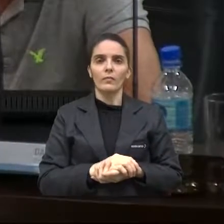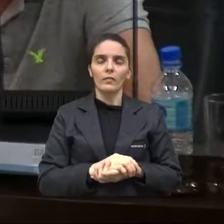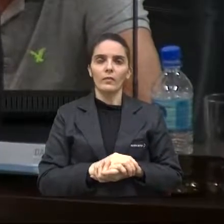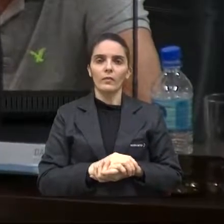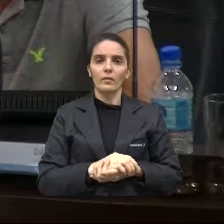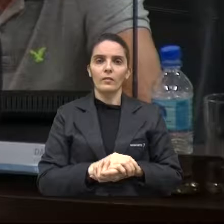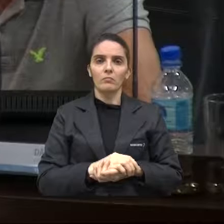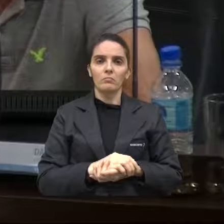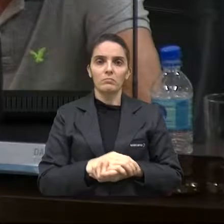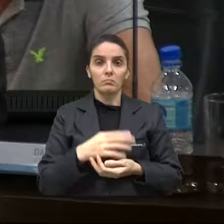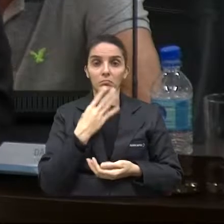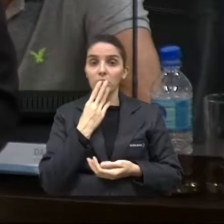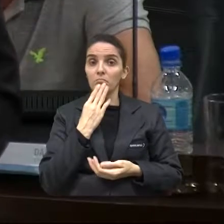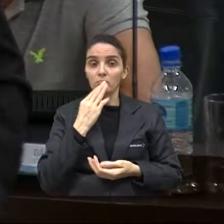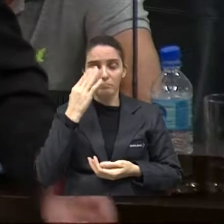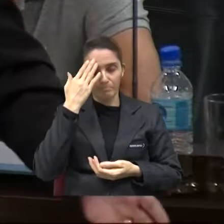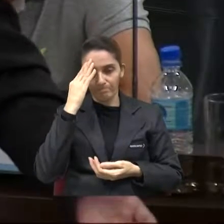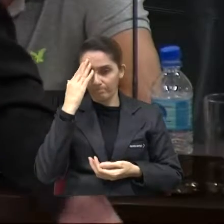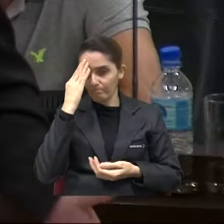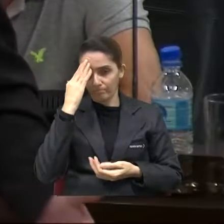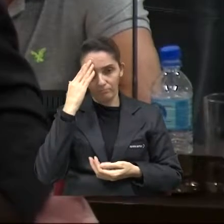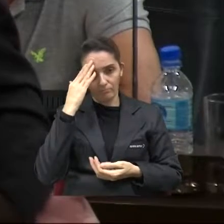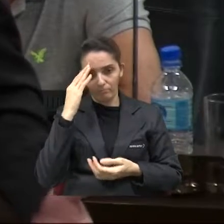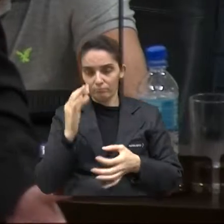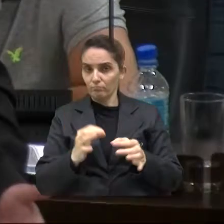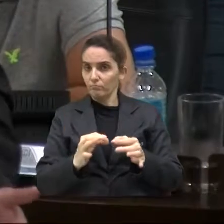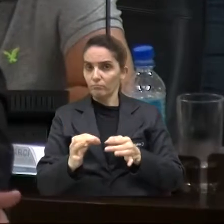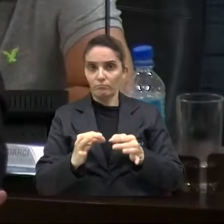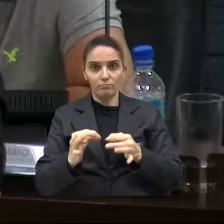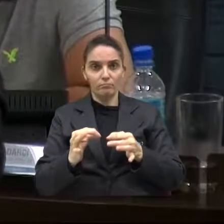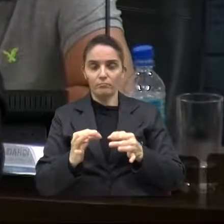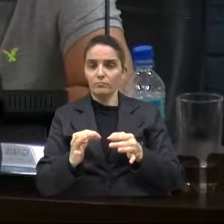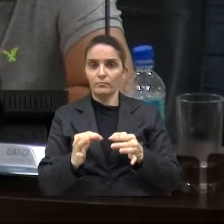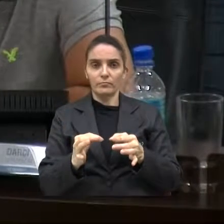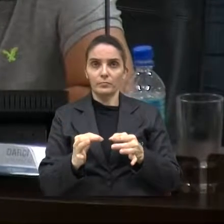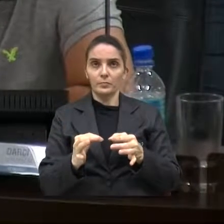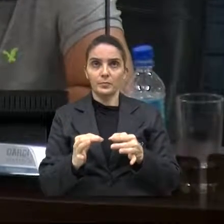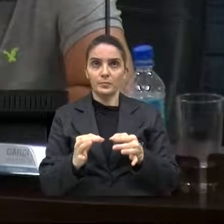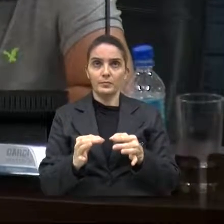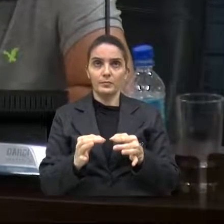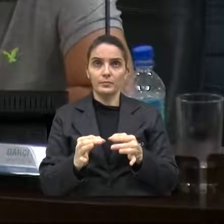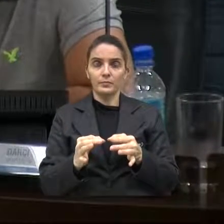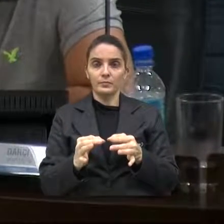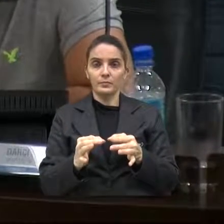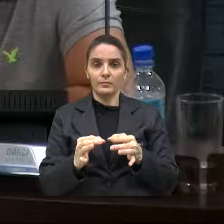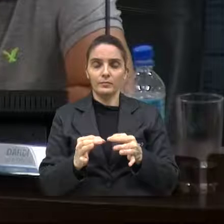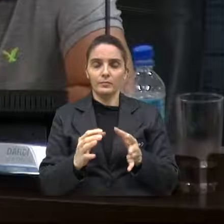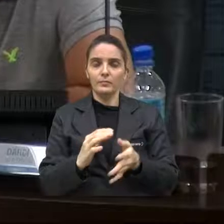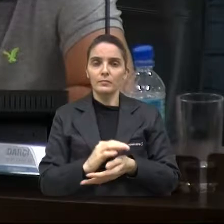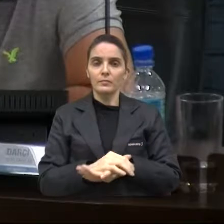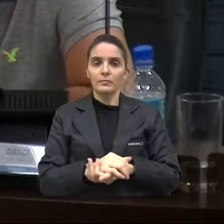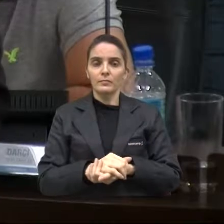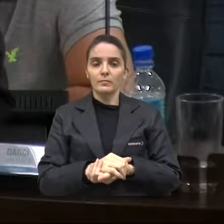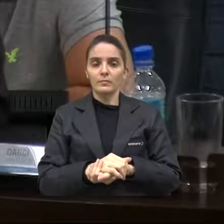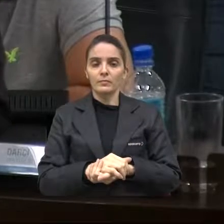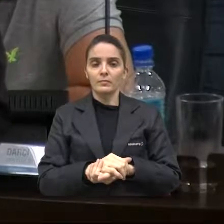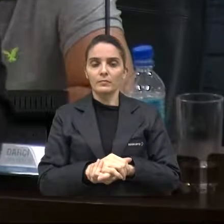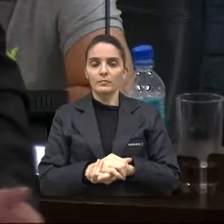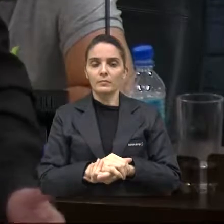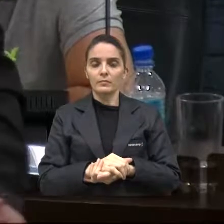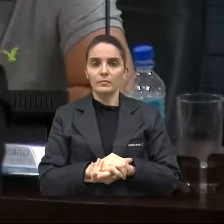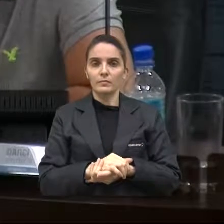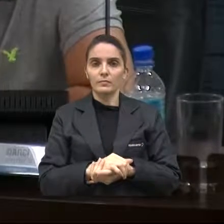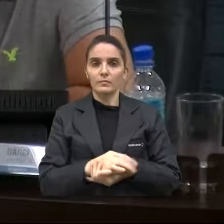Não entendo do projeto que estava nesta casa, né?